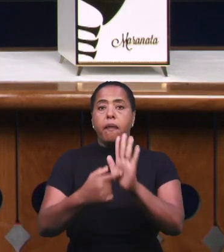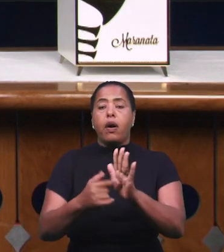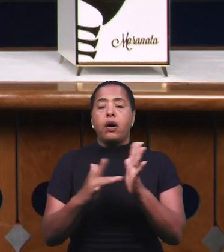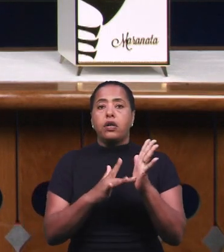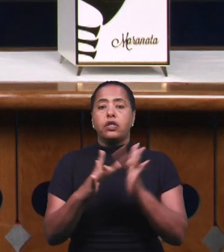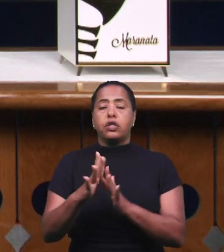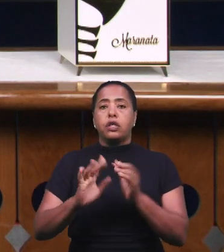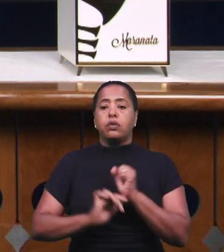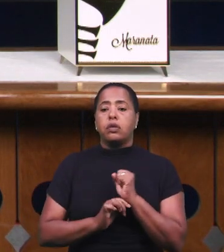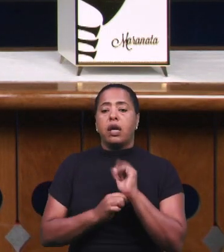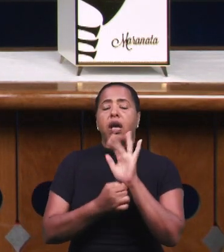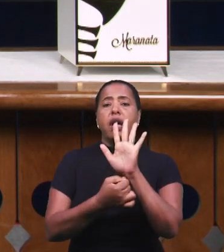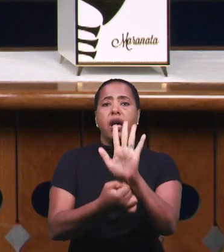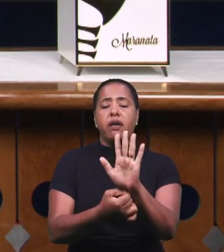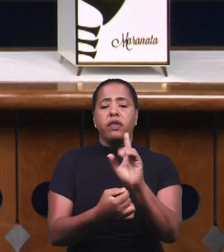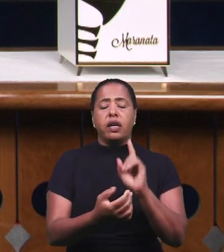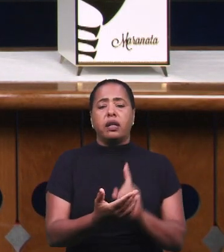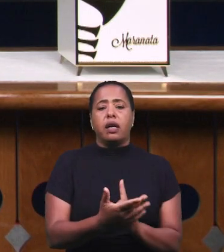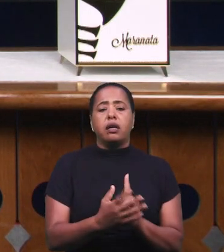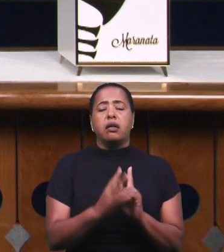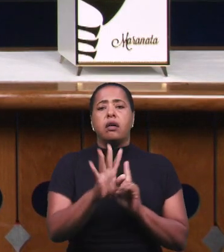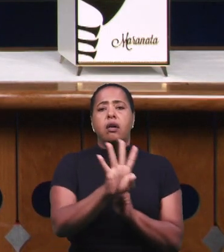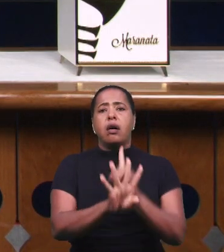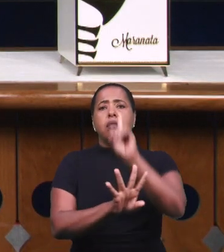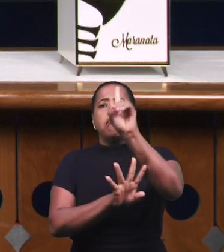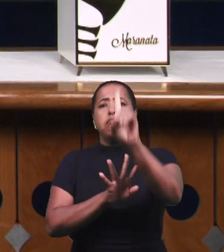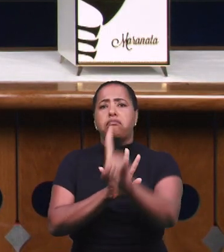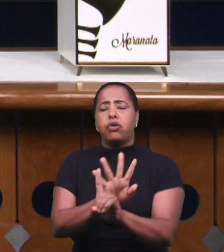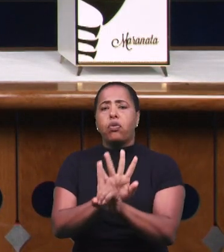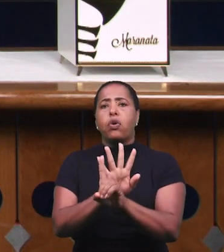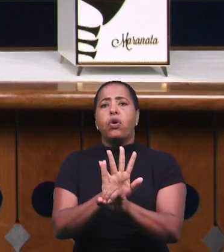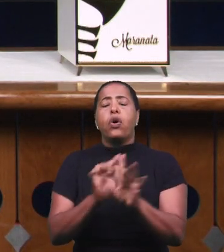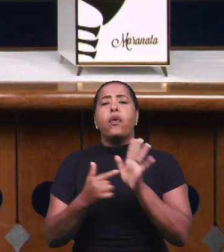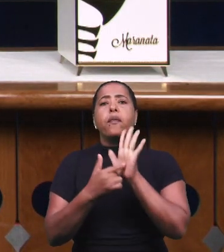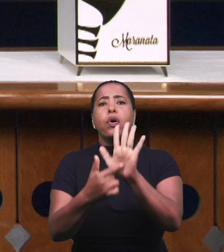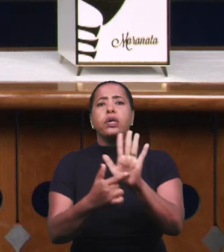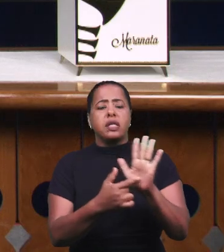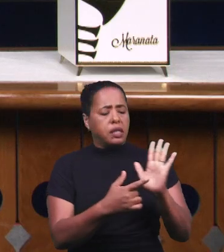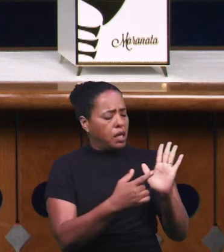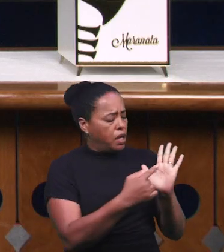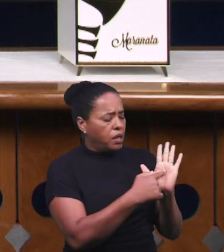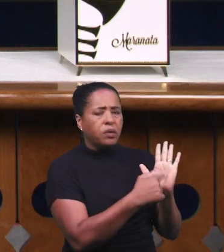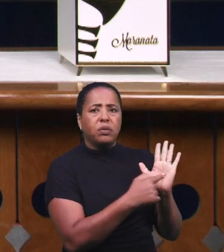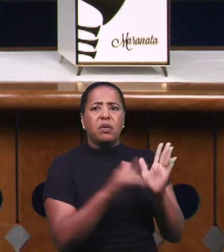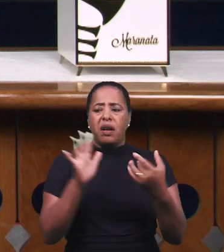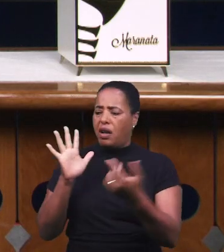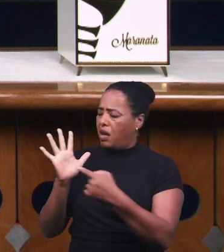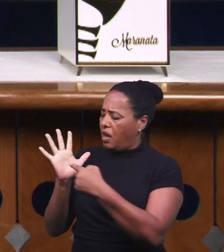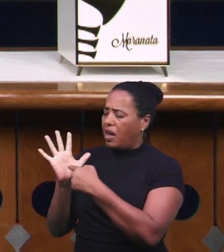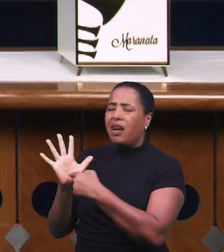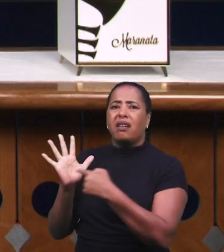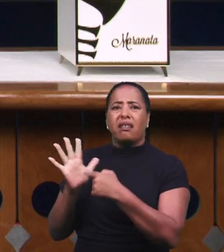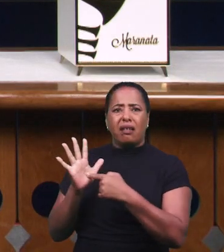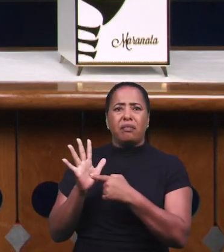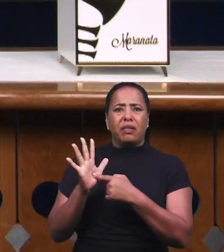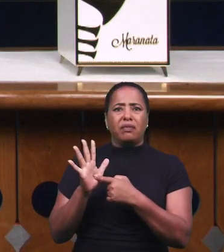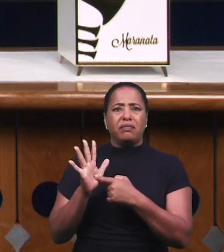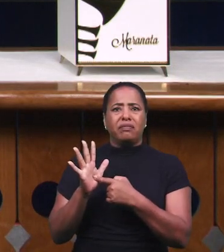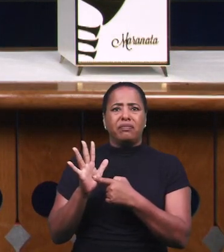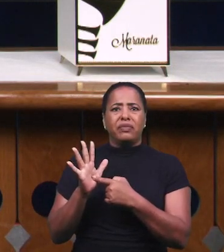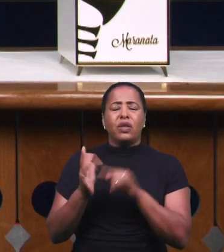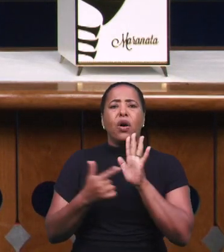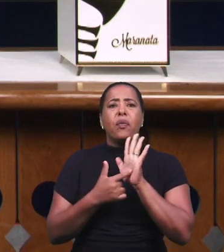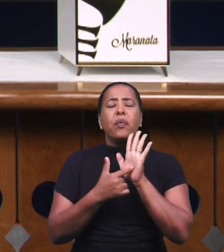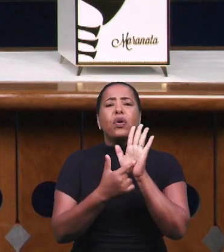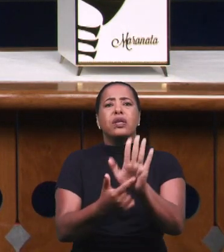estava vivo, Ele ressuscitou, Ele estava naquele momento quando Ele se revela e Ele está agora no meio